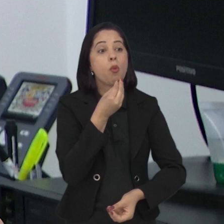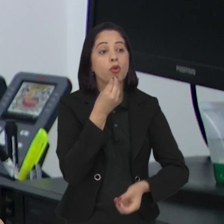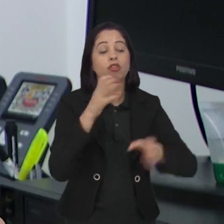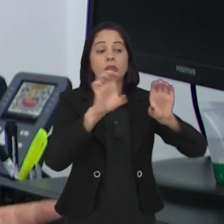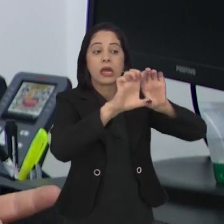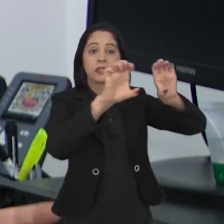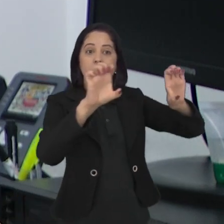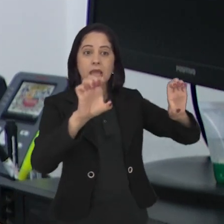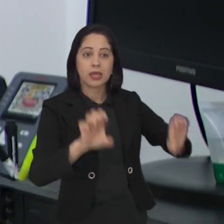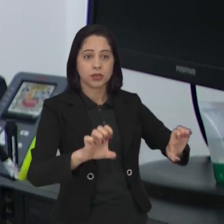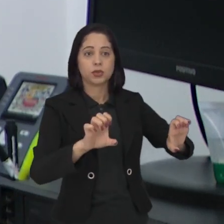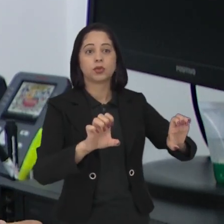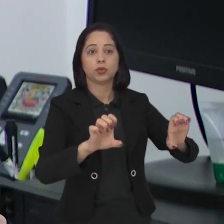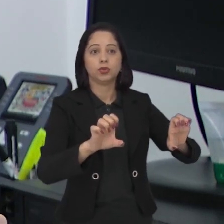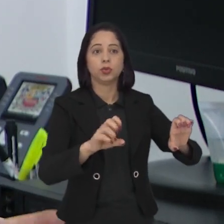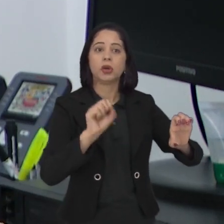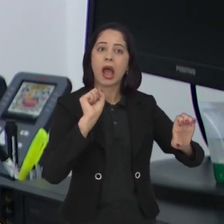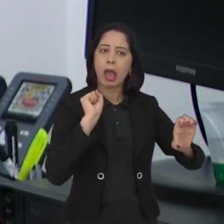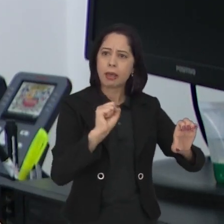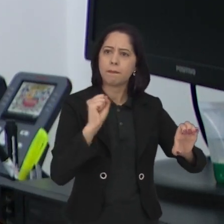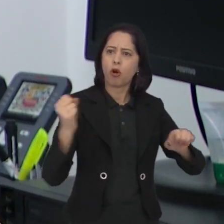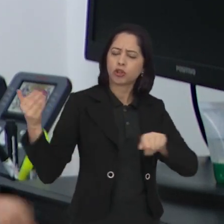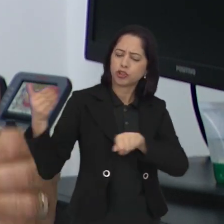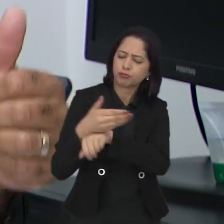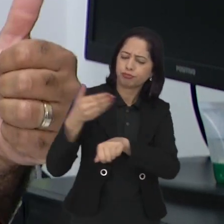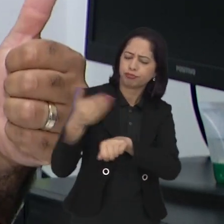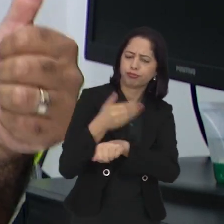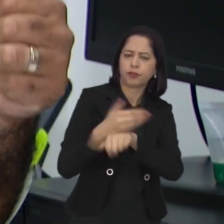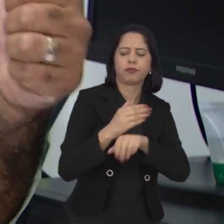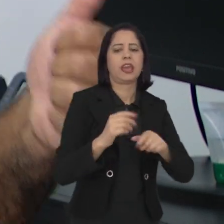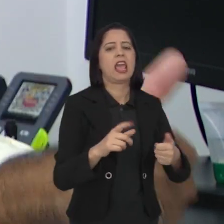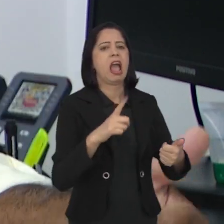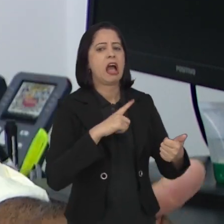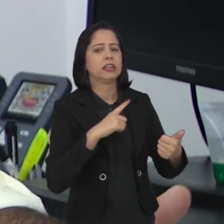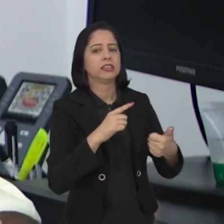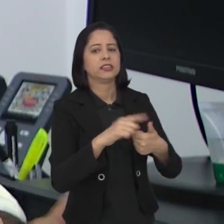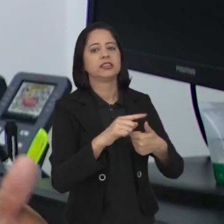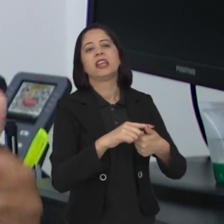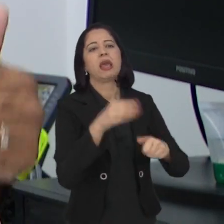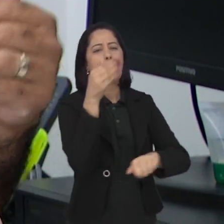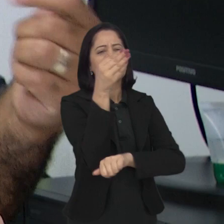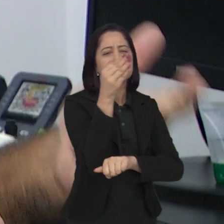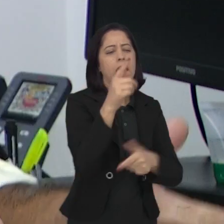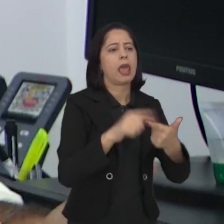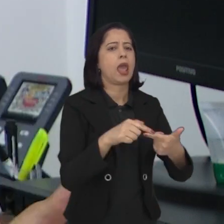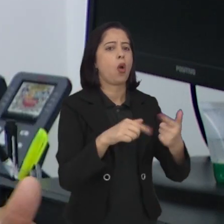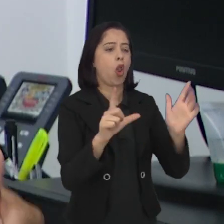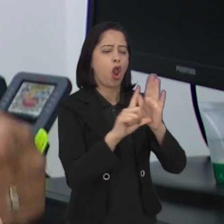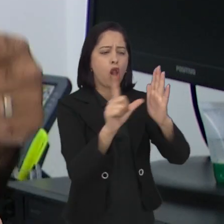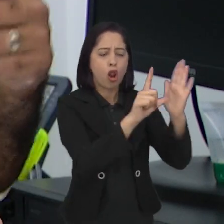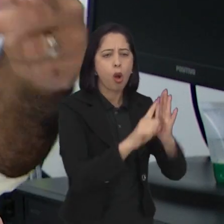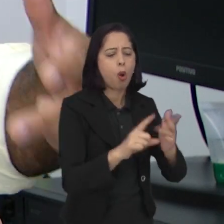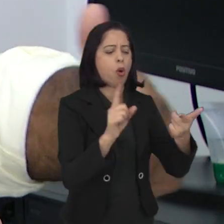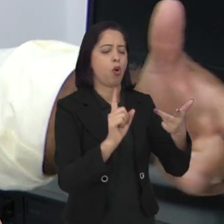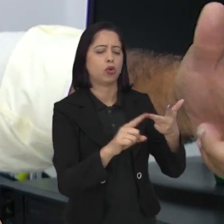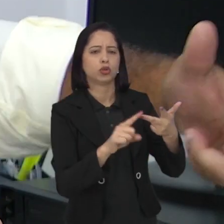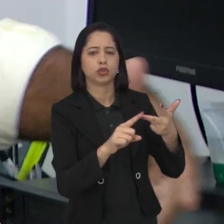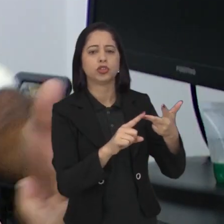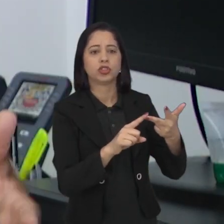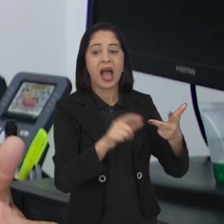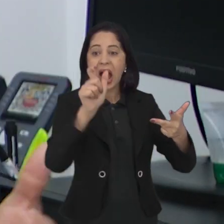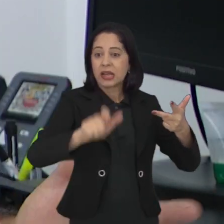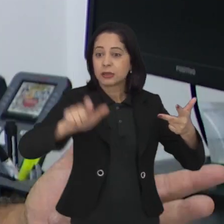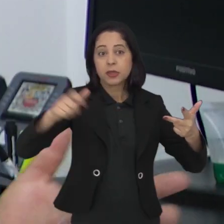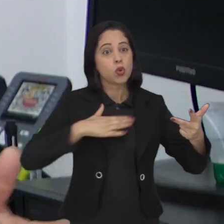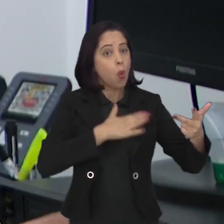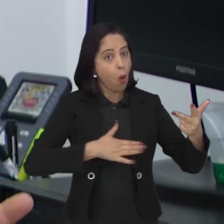de estrutura para ser bem praticado o esporte no nosso município. Nós temos rede hoteleira, temos comércio, temos aqui as pessoas